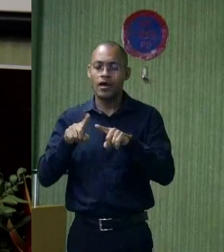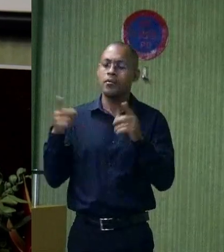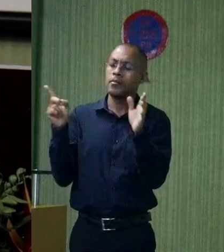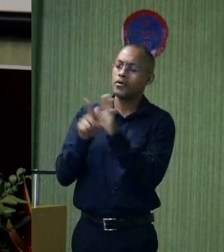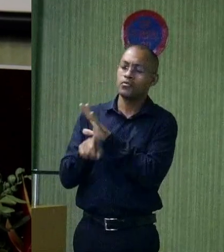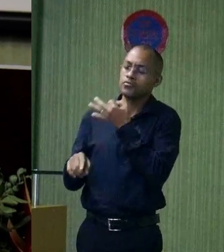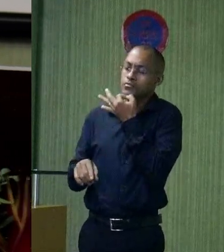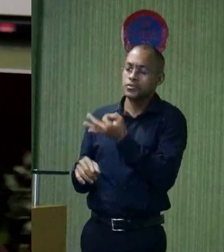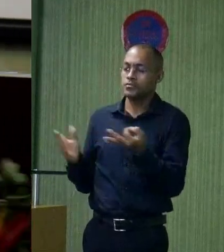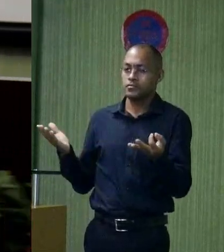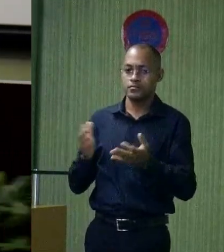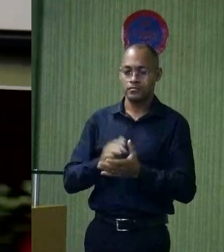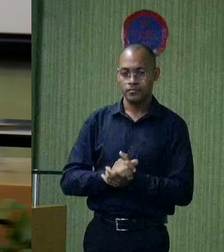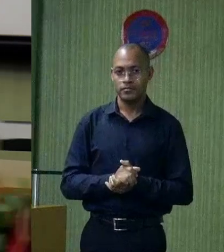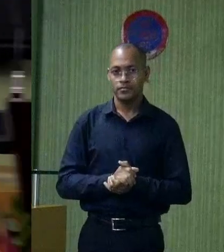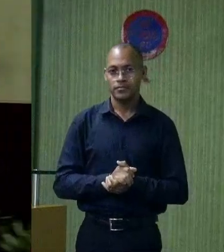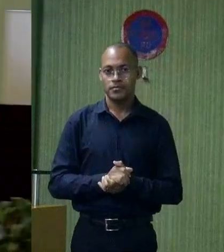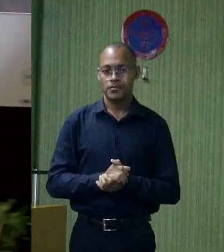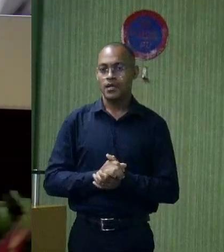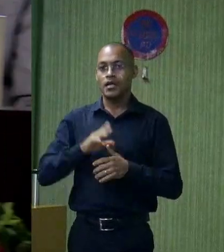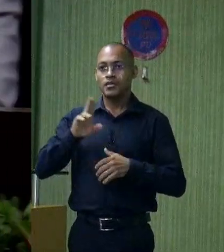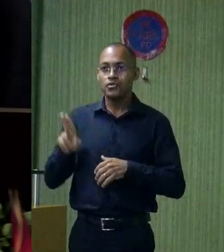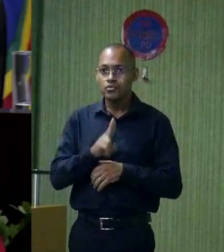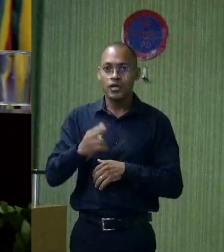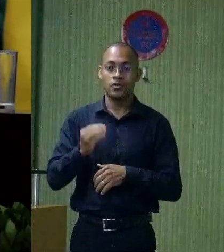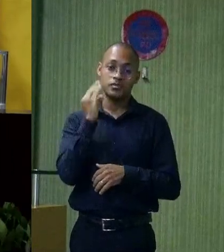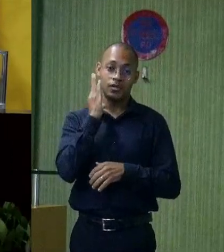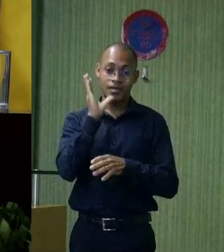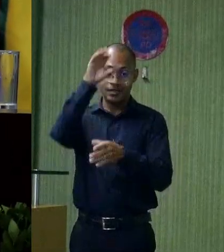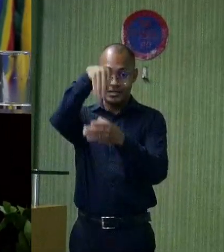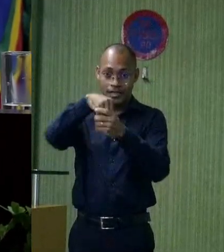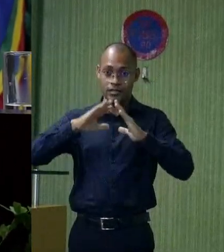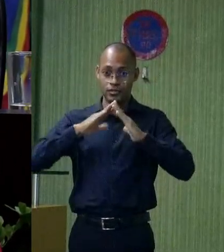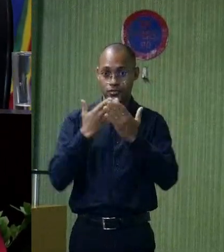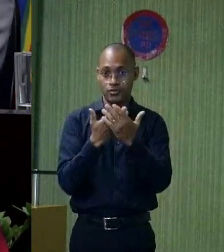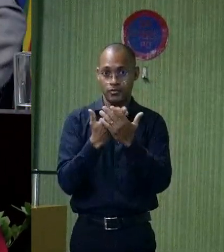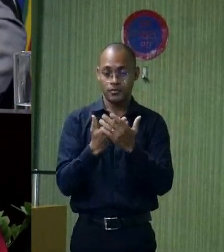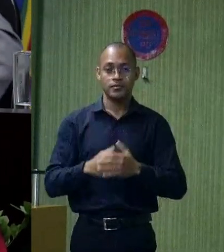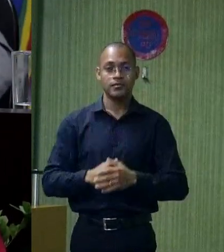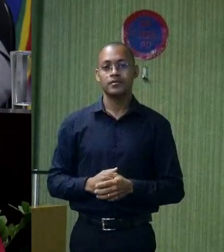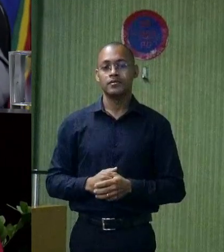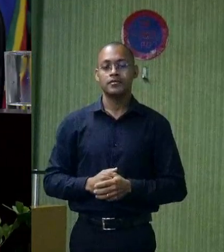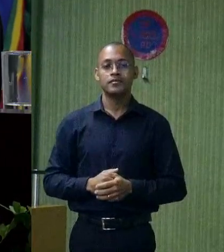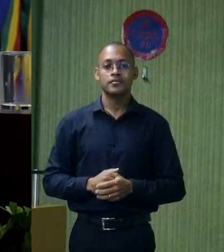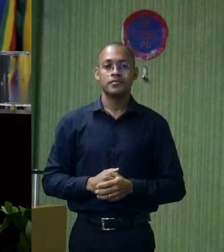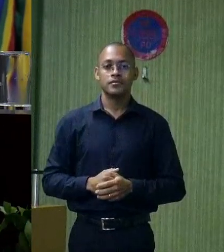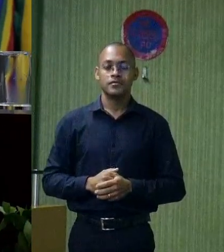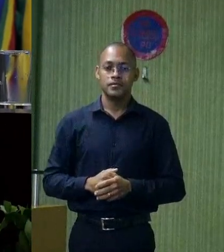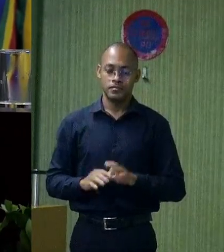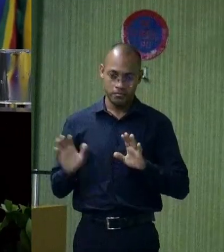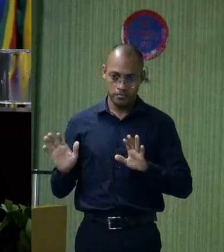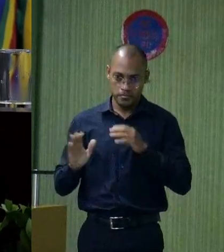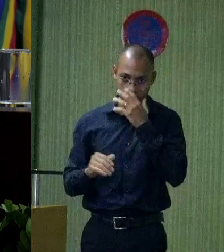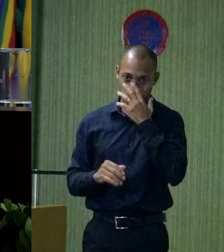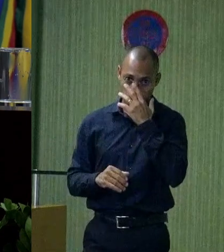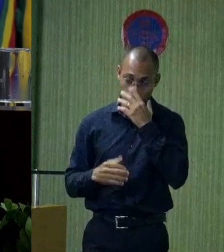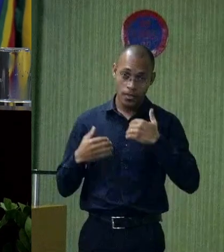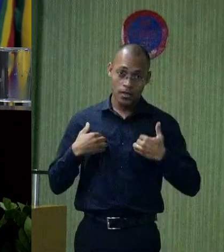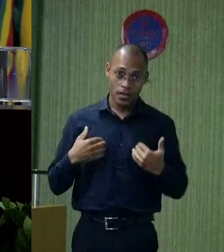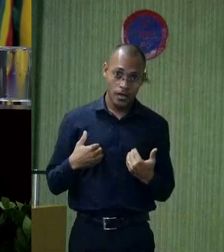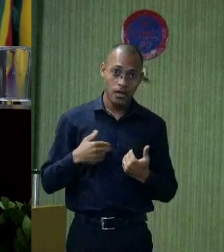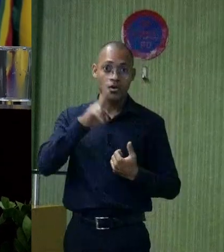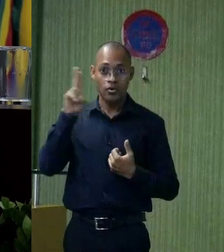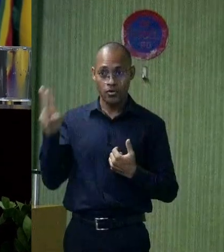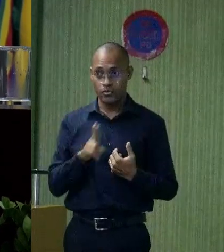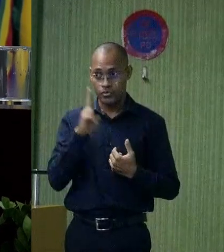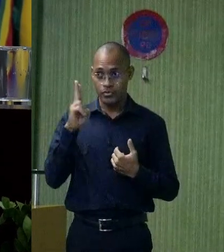opinião sobre isso do uso dessa do celular por exemplo bom vejam que eu usei hoje o celular como